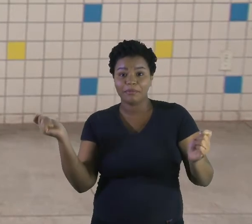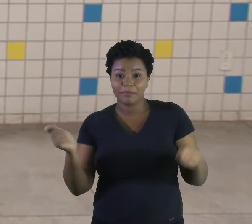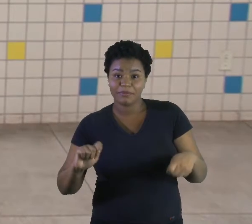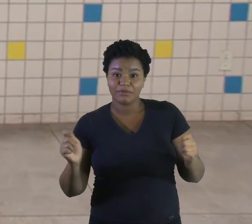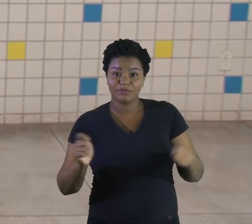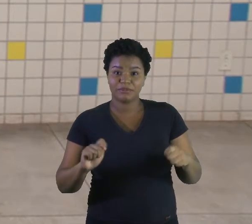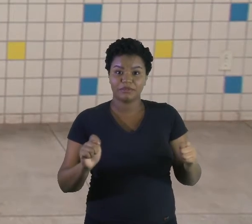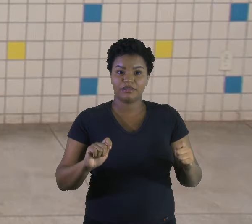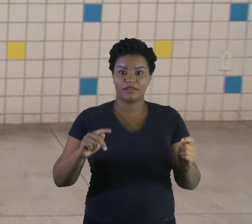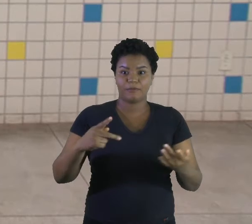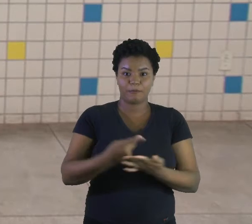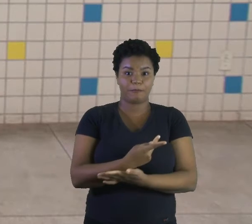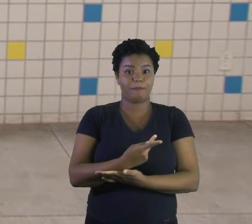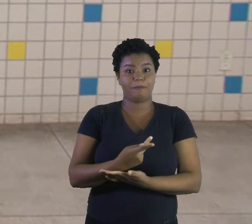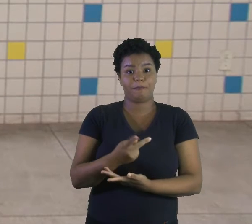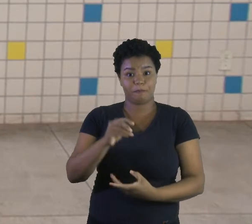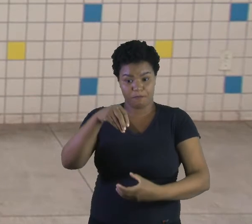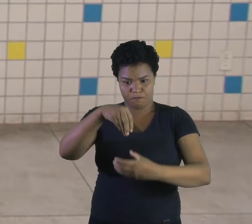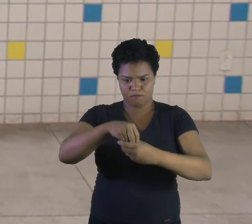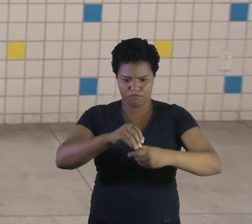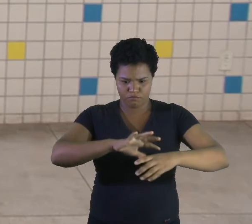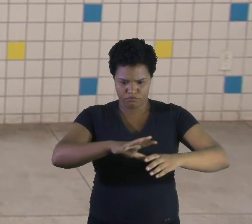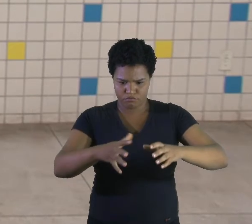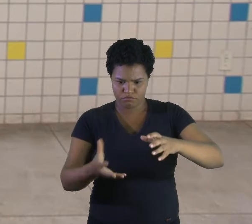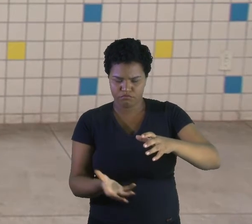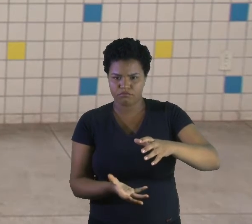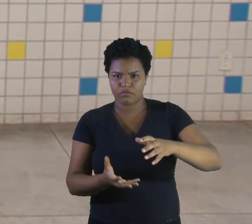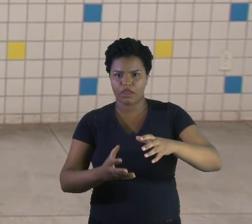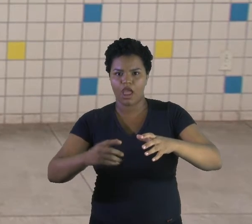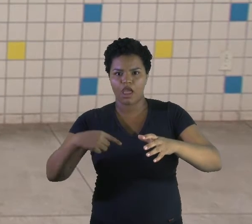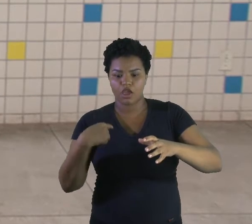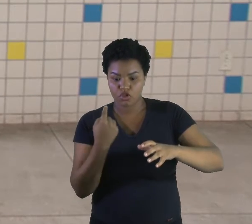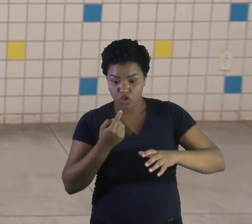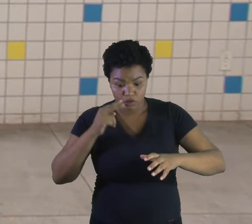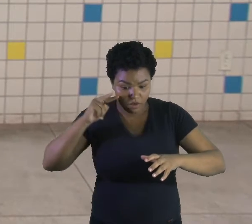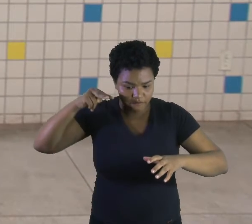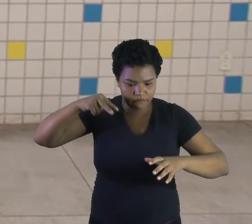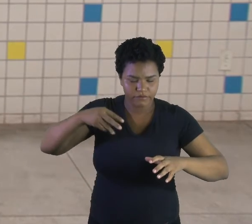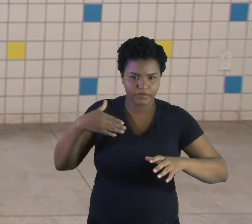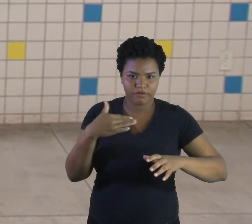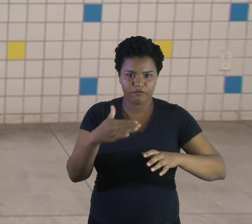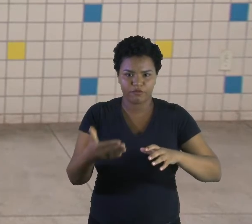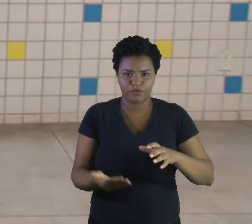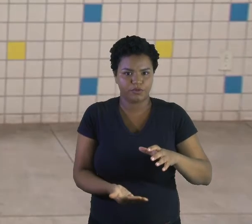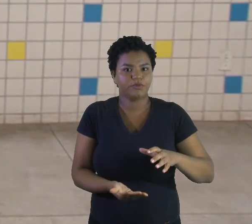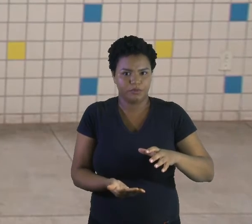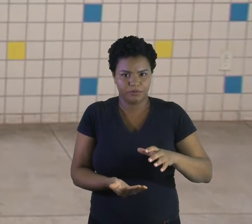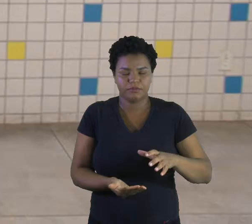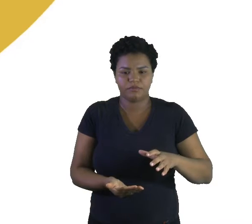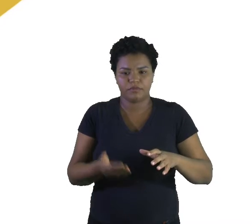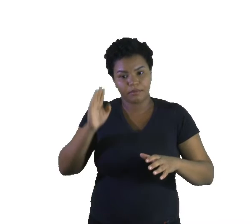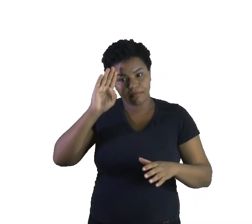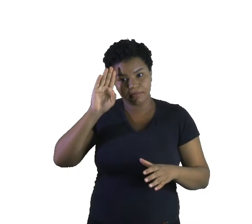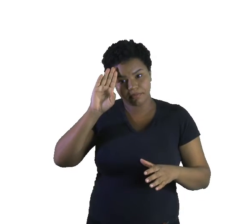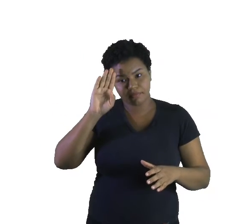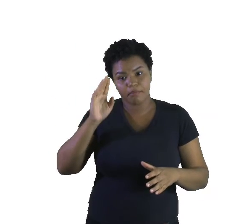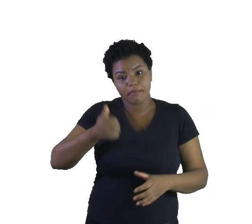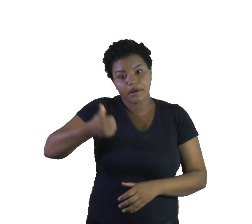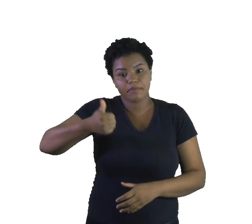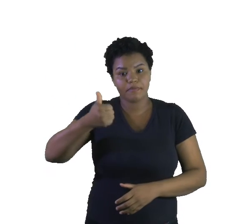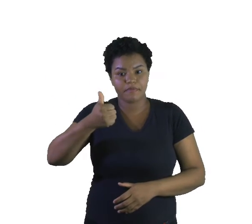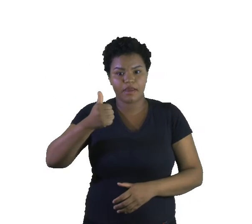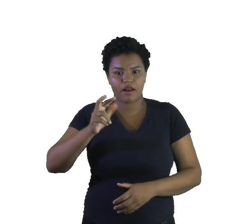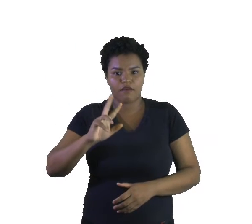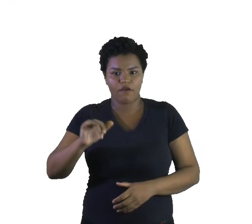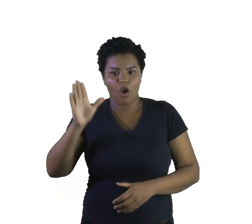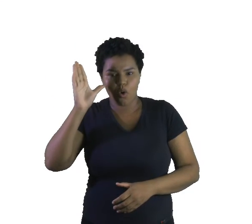que acontece no interior da Terra e que reflete aqui na nossa superfície, tá? Primeiramente, vai aparecer para vocês aí uma das